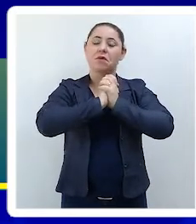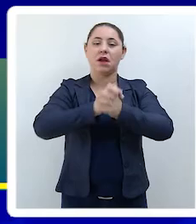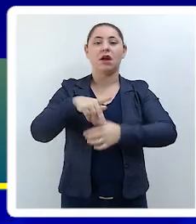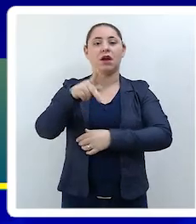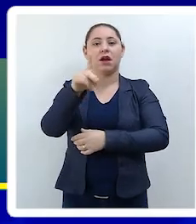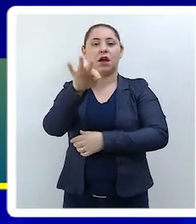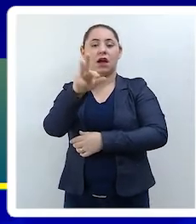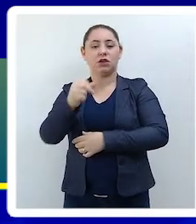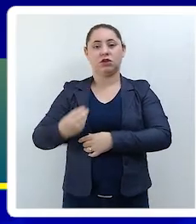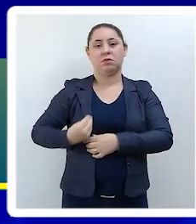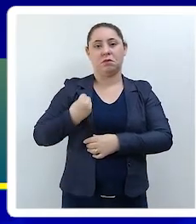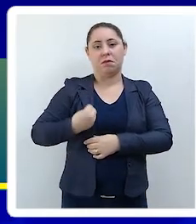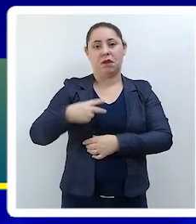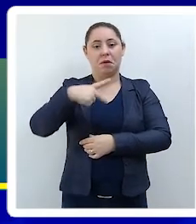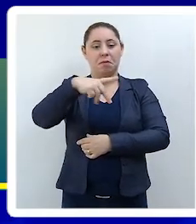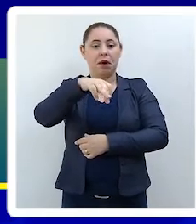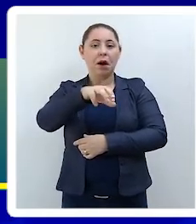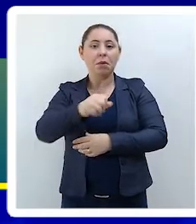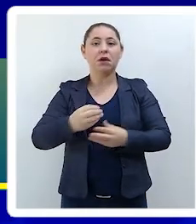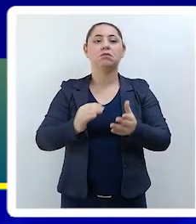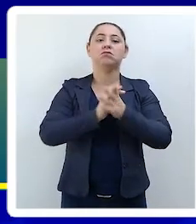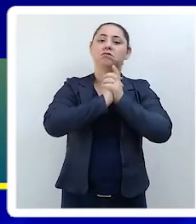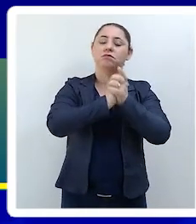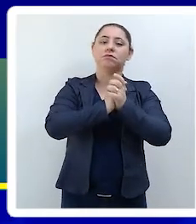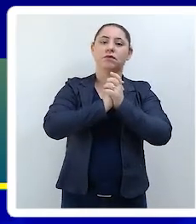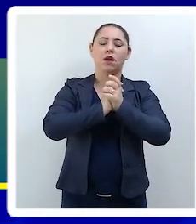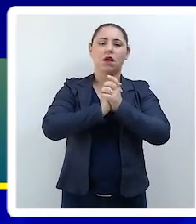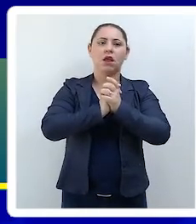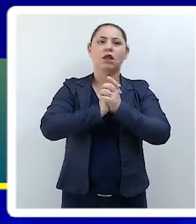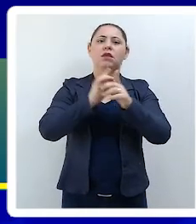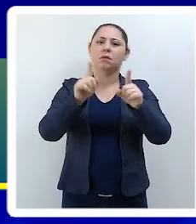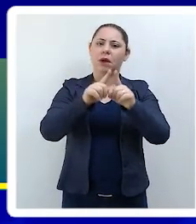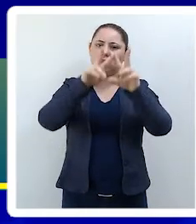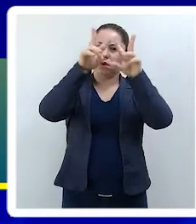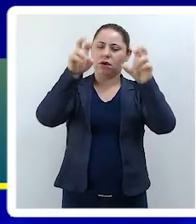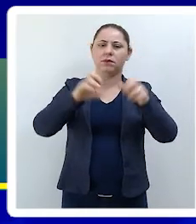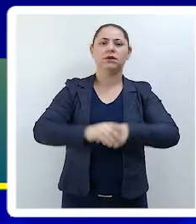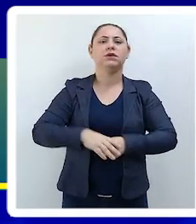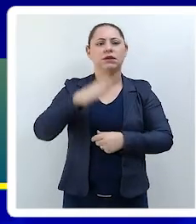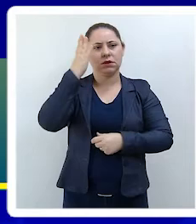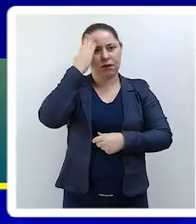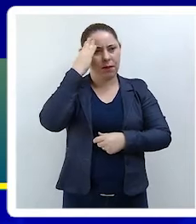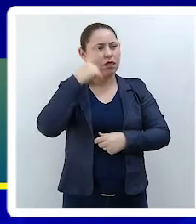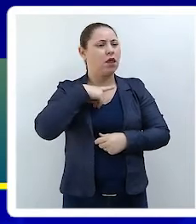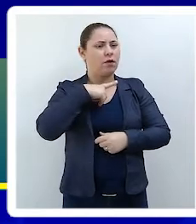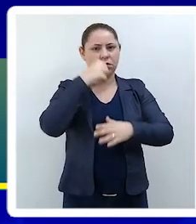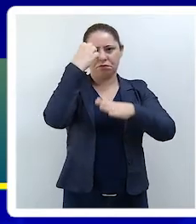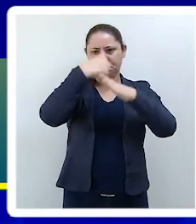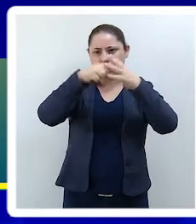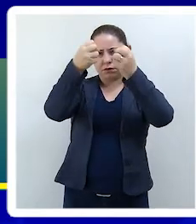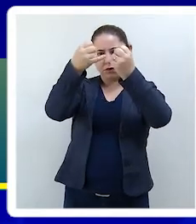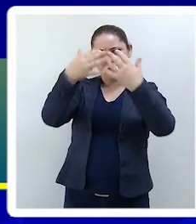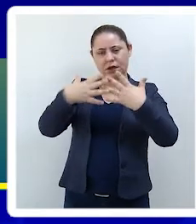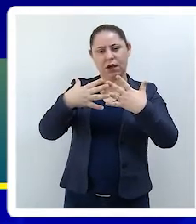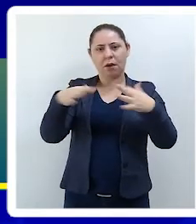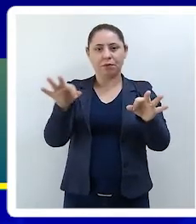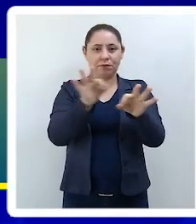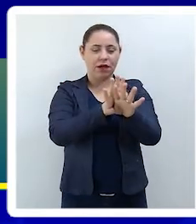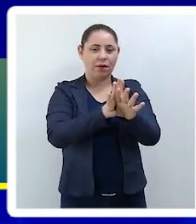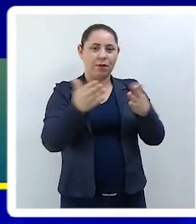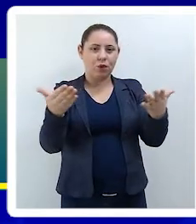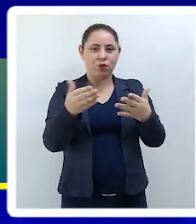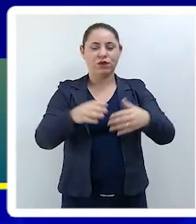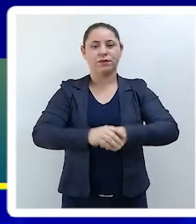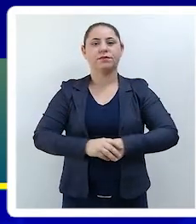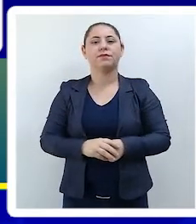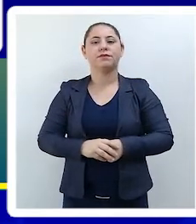Pamela, por estarem de frente com esse assunto e lutarem por eles também. Eu gostaria de saber se vocês têm alguma consideração a fazer para a gente encerrar o programa de